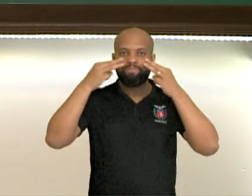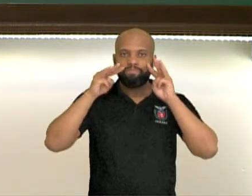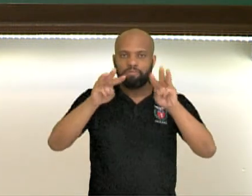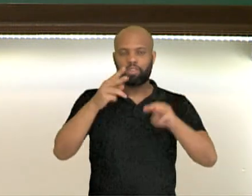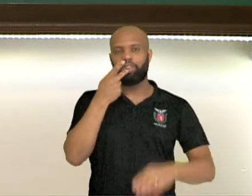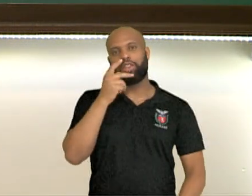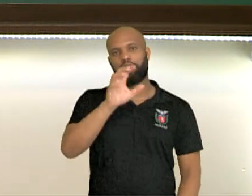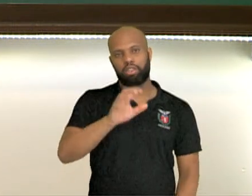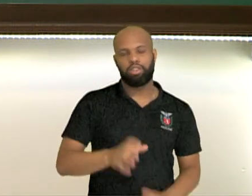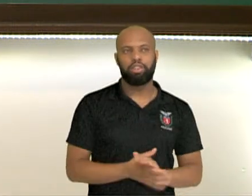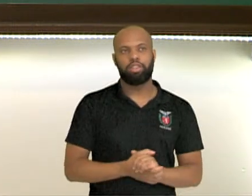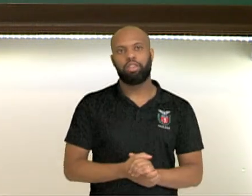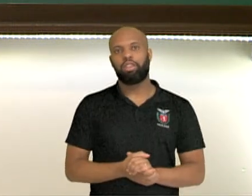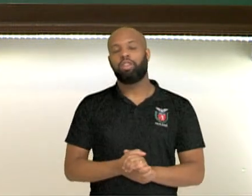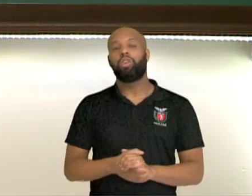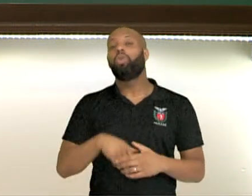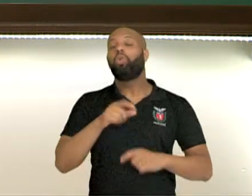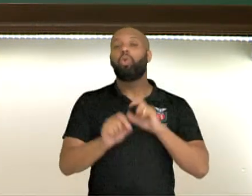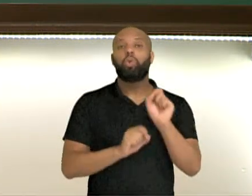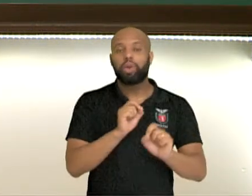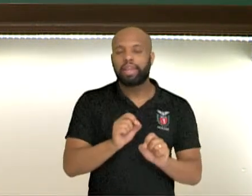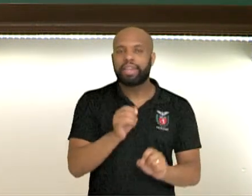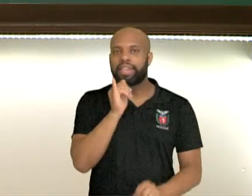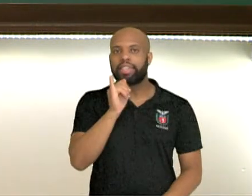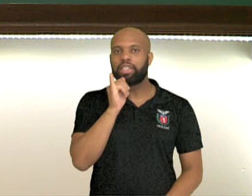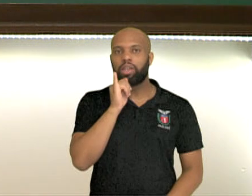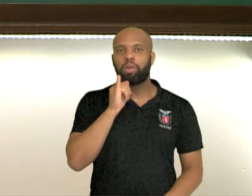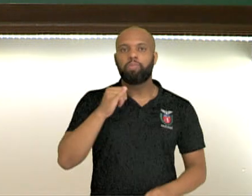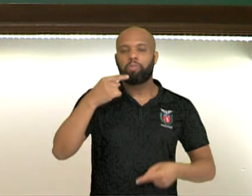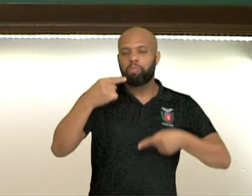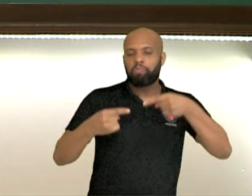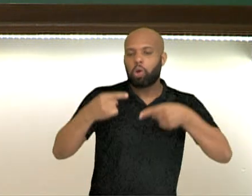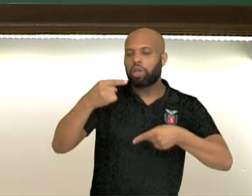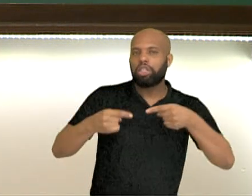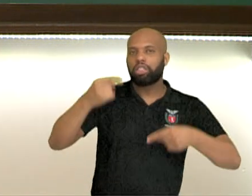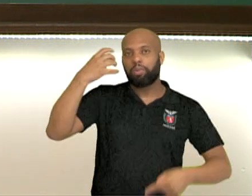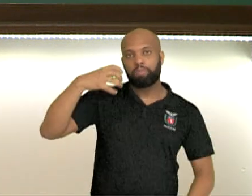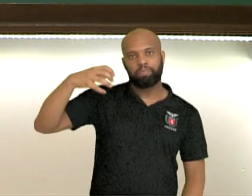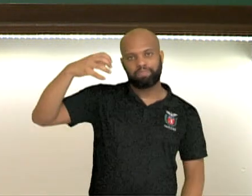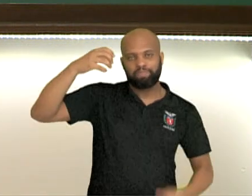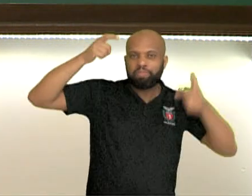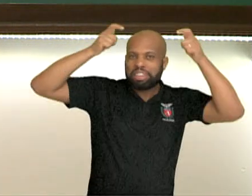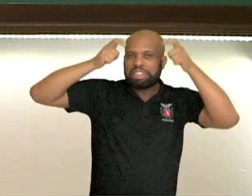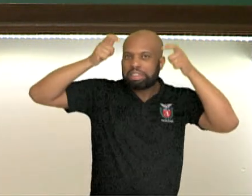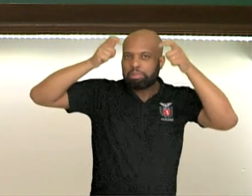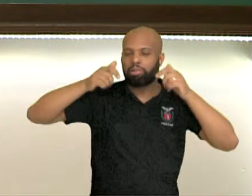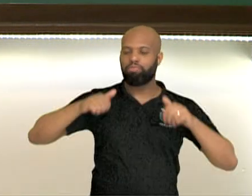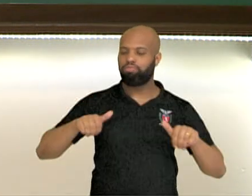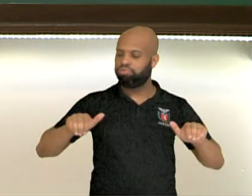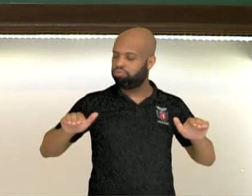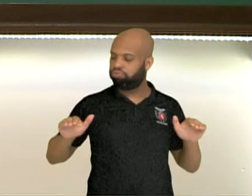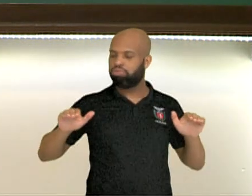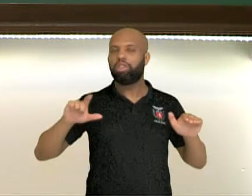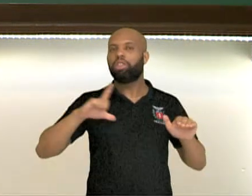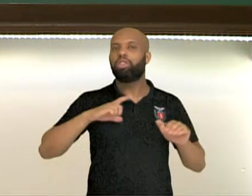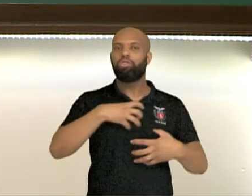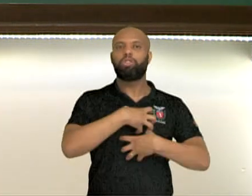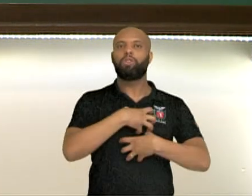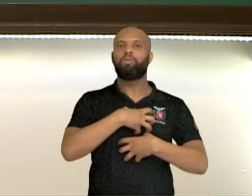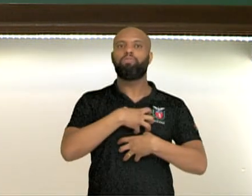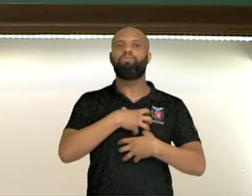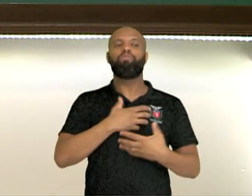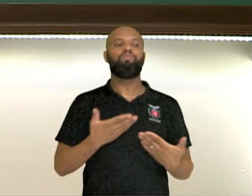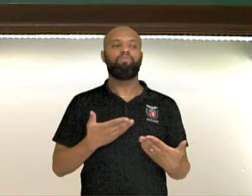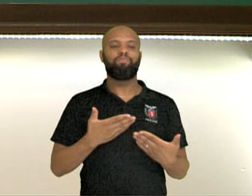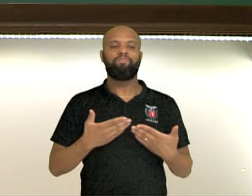afirmava que o agente político, o príncipe, o monarca, ele tinha que agir de formas, às vezes, tidas como